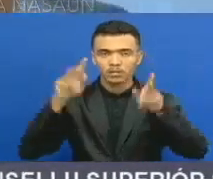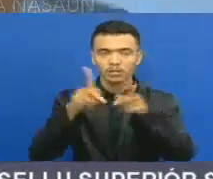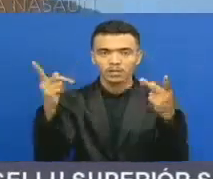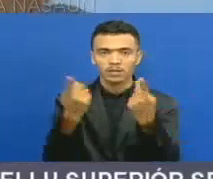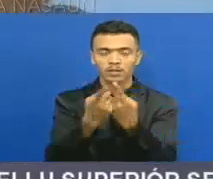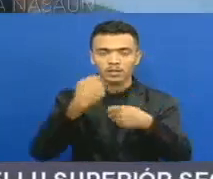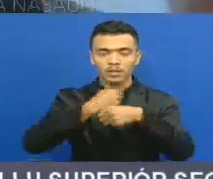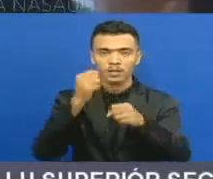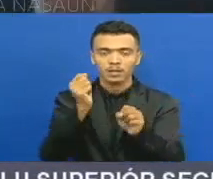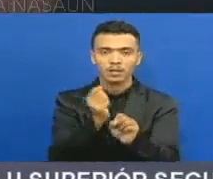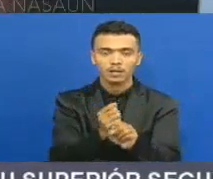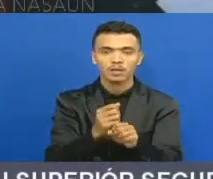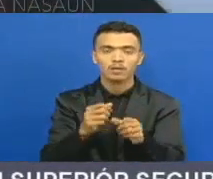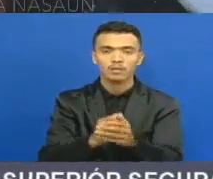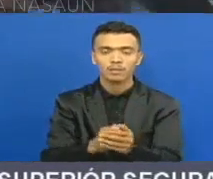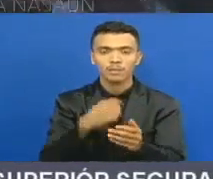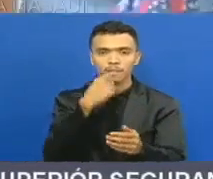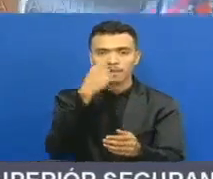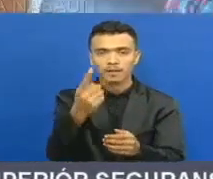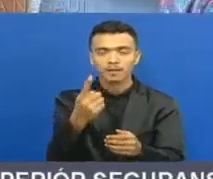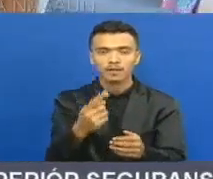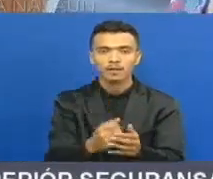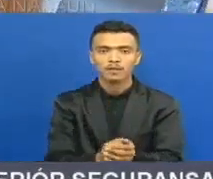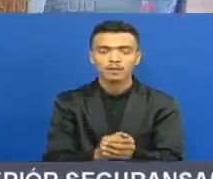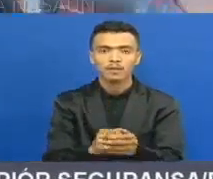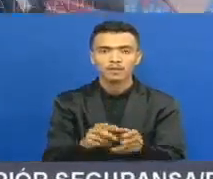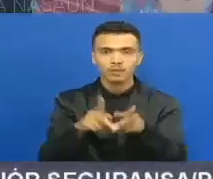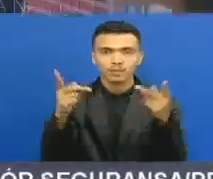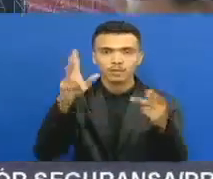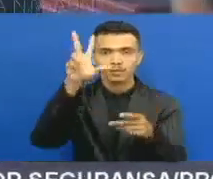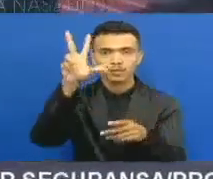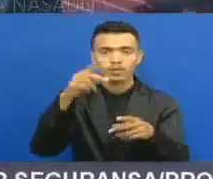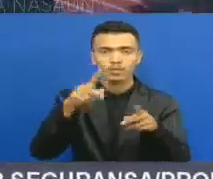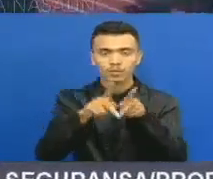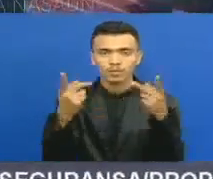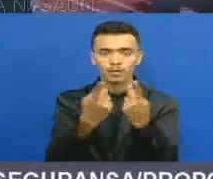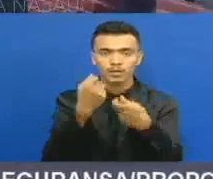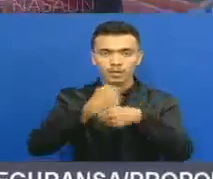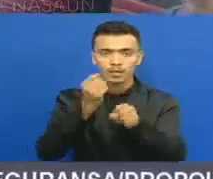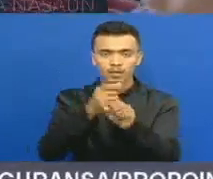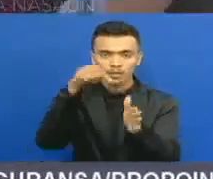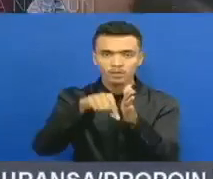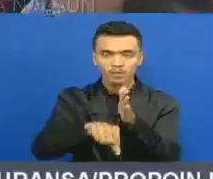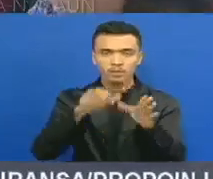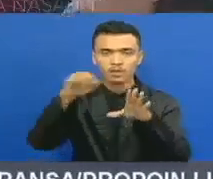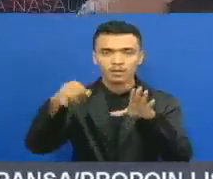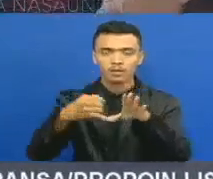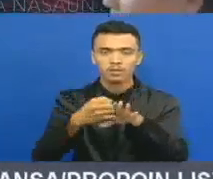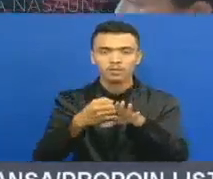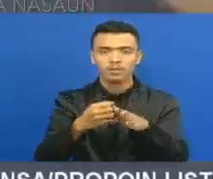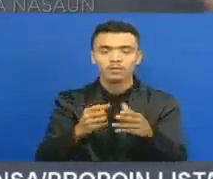a Costa Sul. Filomeno de Andrade informa, bloco tolo de Companhia Halau perfuração nem localiza e a